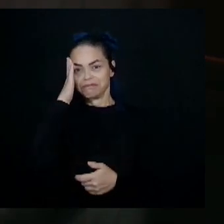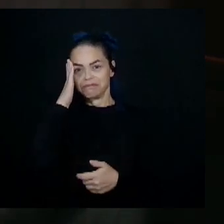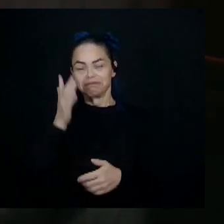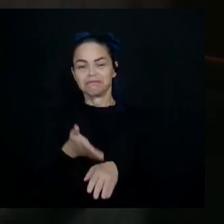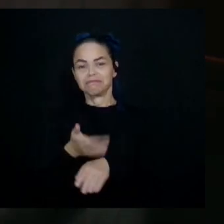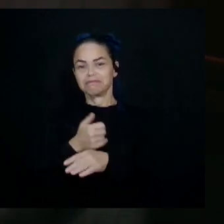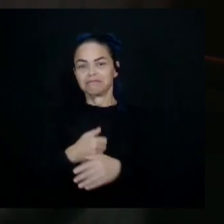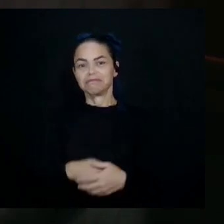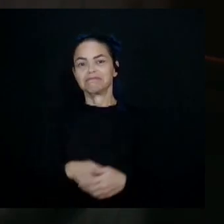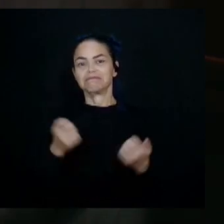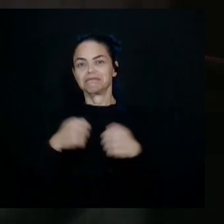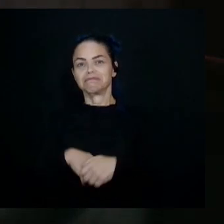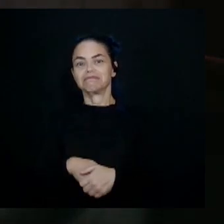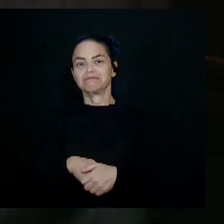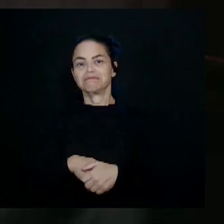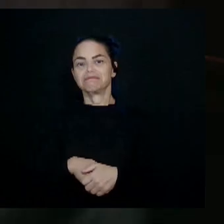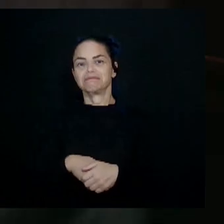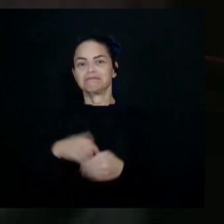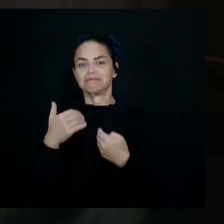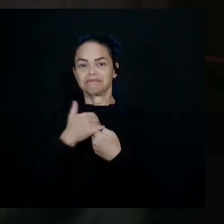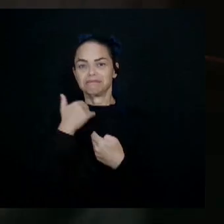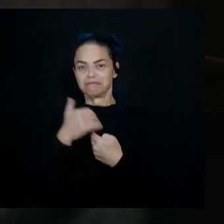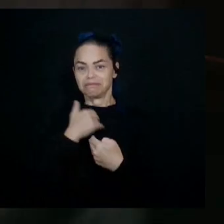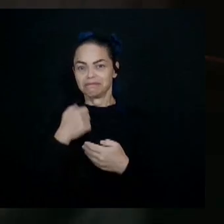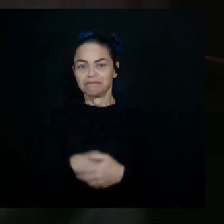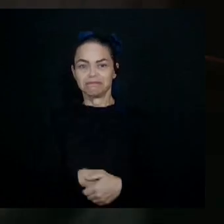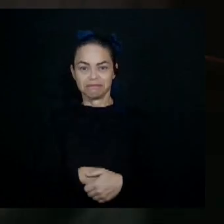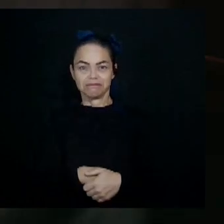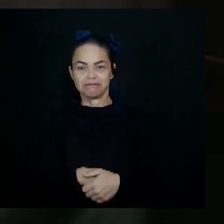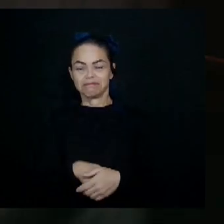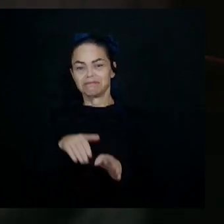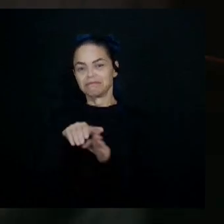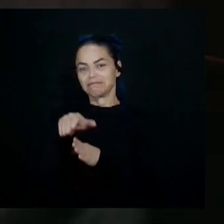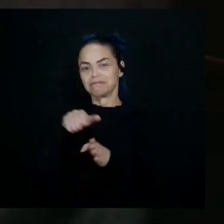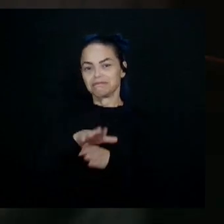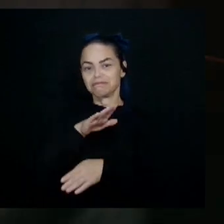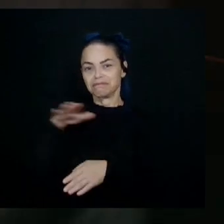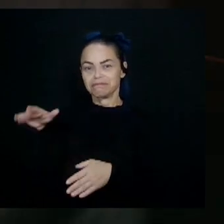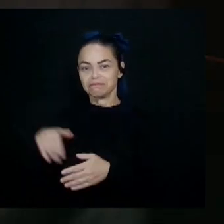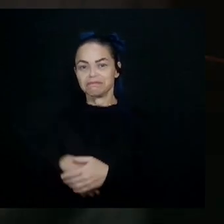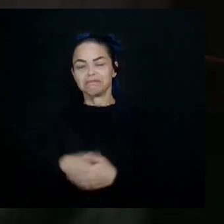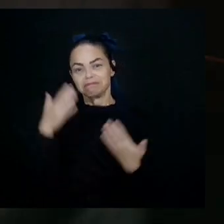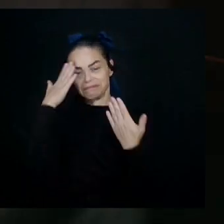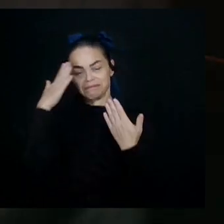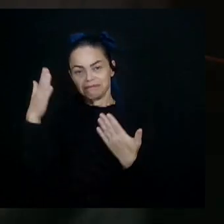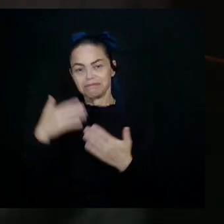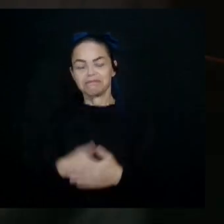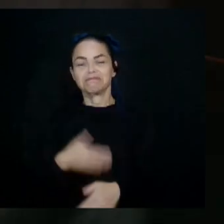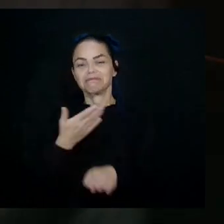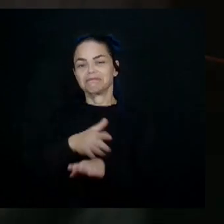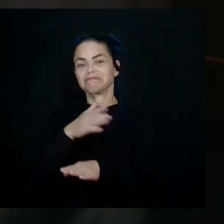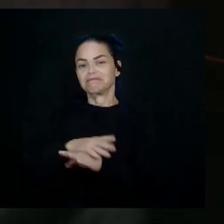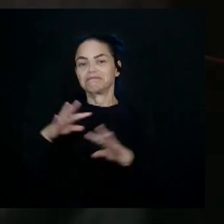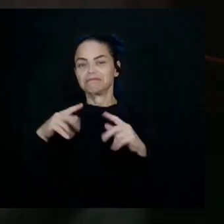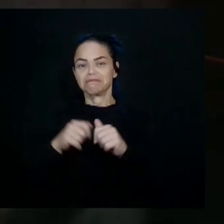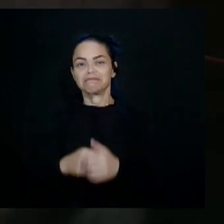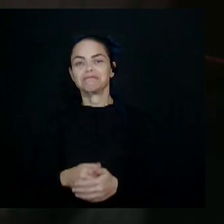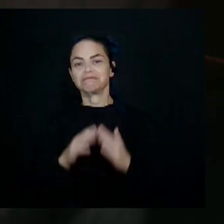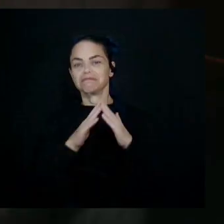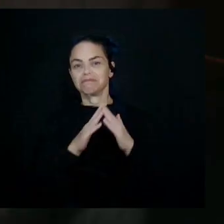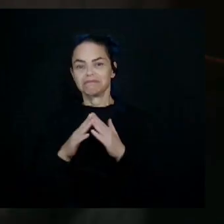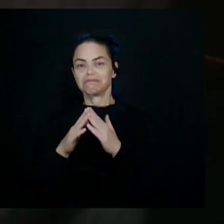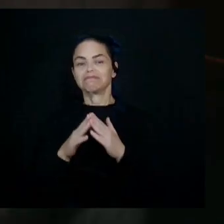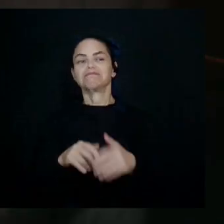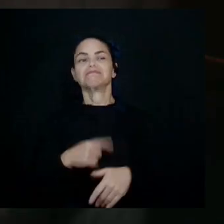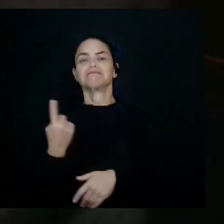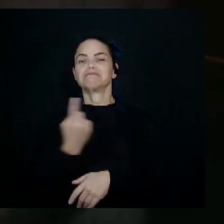que a gente possa nos orientar para poder orientar a nossa criança. Quero agradecer demais a participação de vocês aí de casa, das